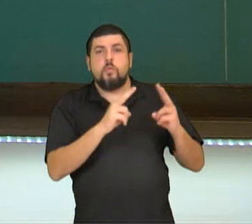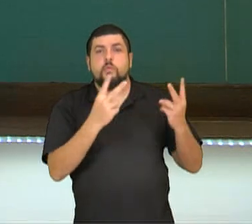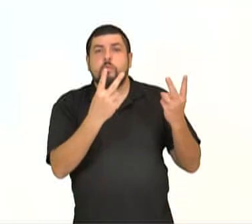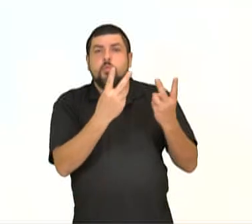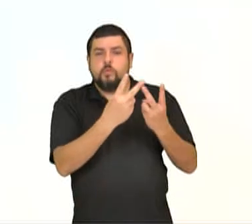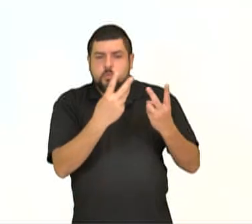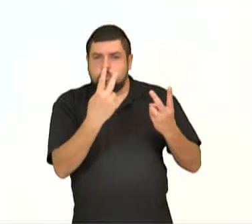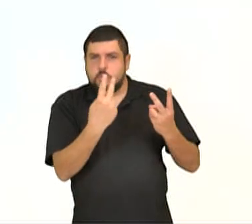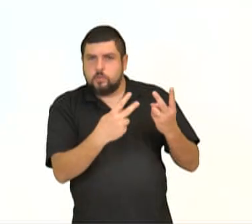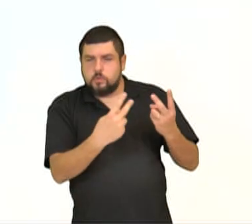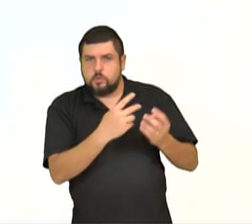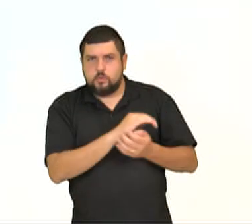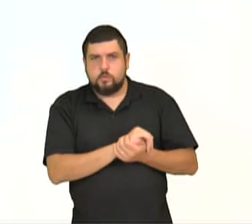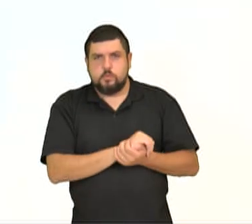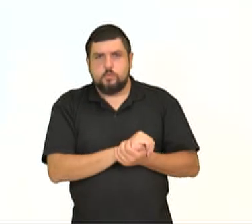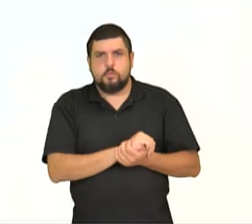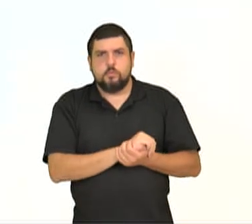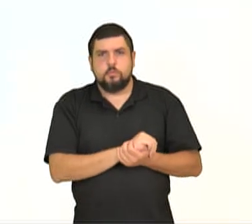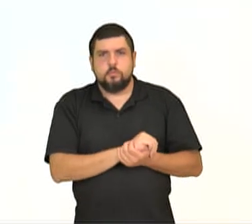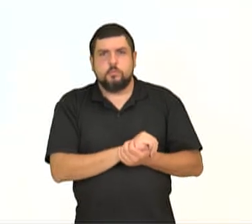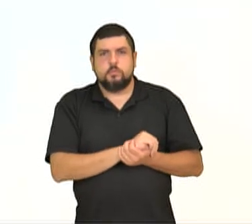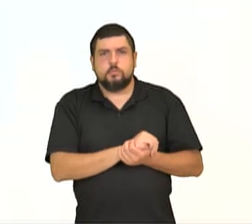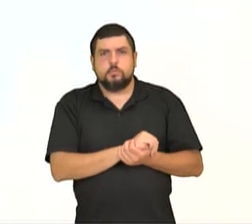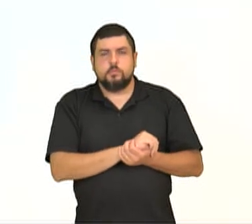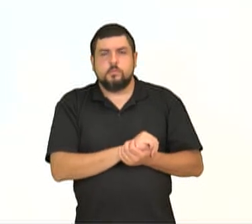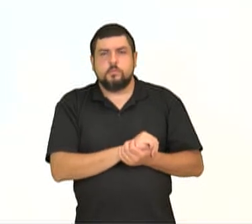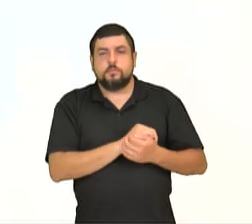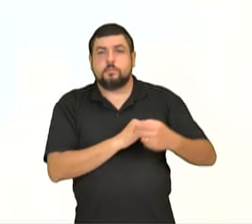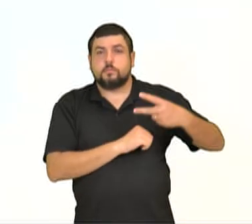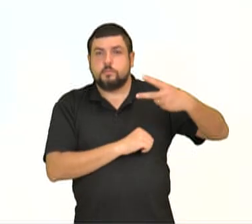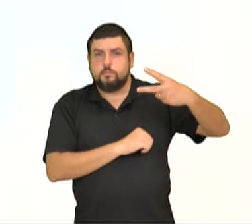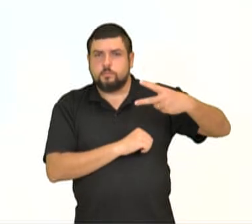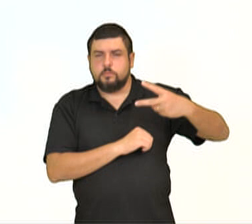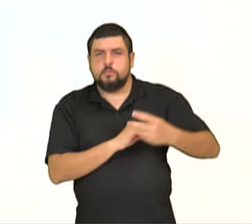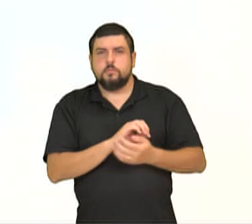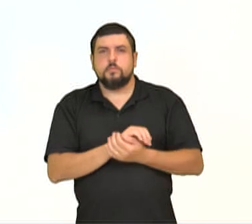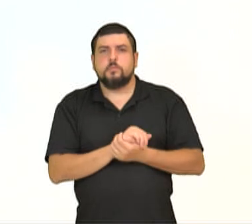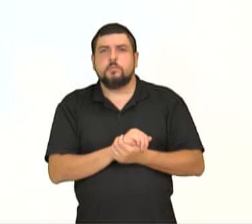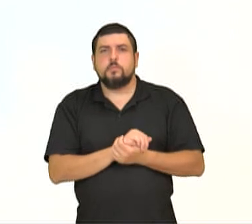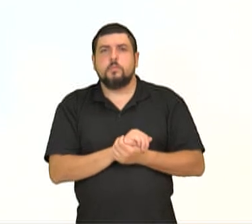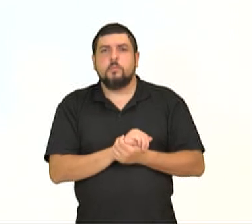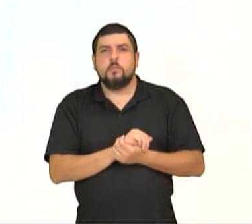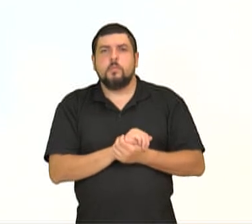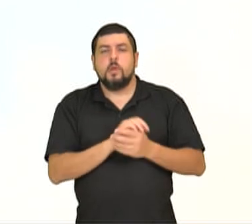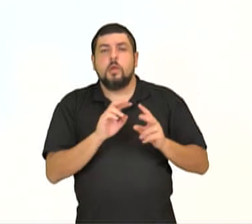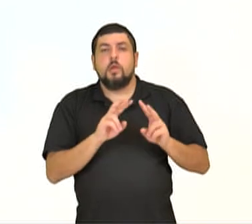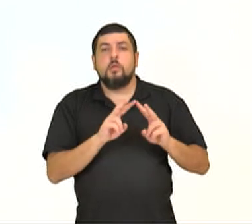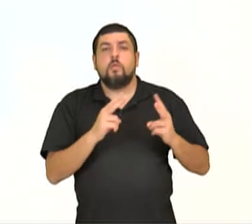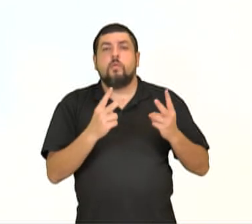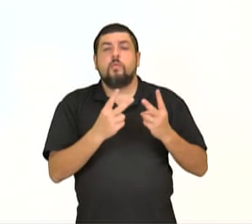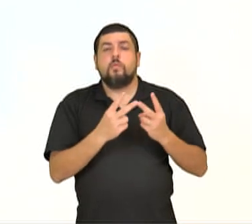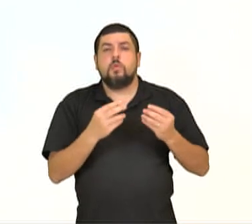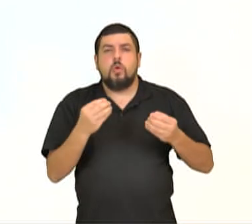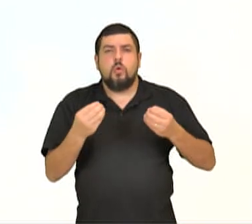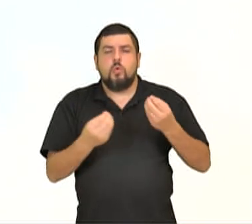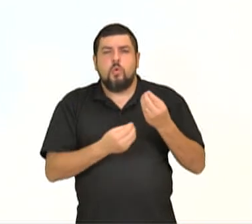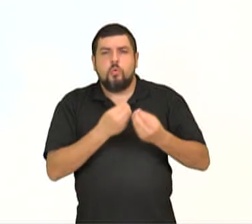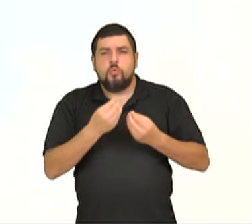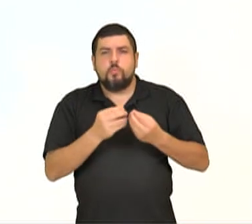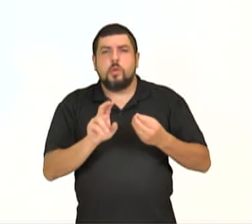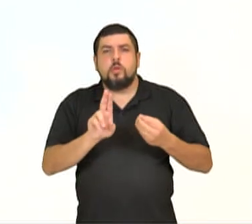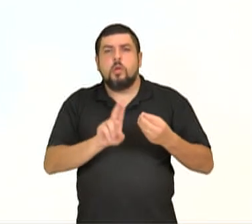ali no exercício resolvido. 2. Esse volume é coletado por sucção com uma pipeta, que é um instrumento